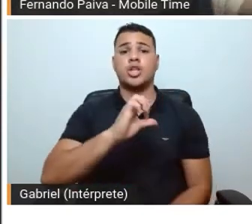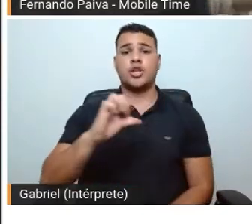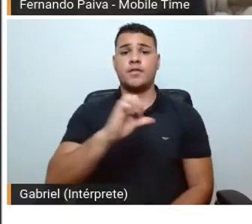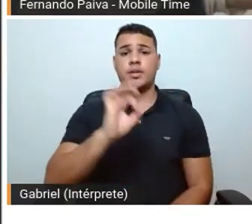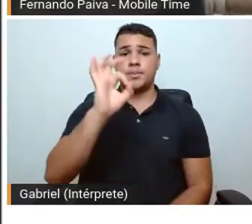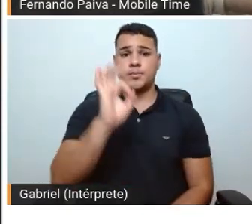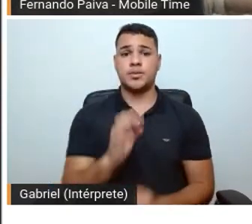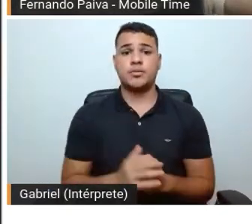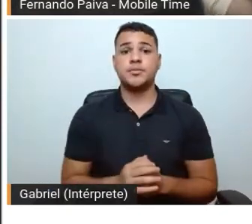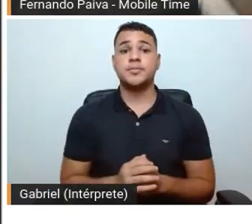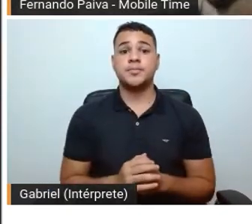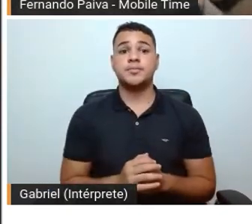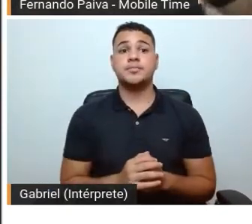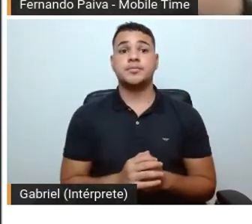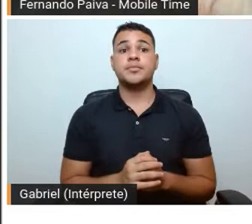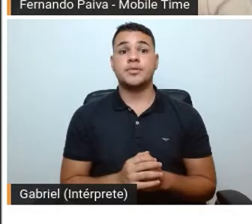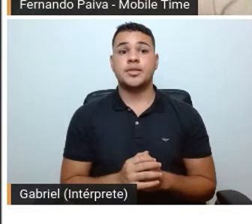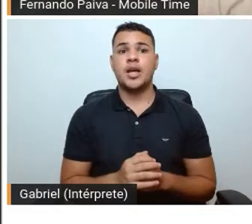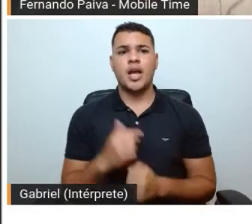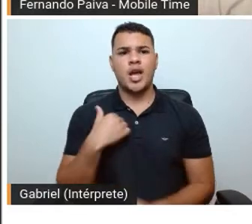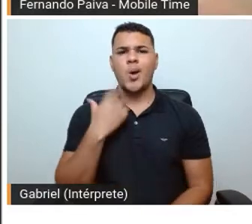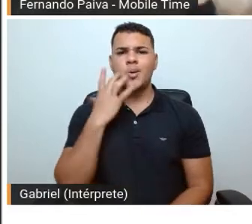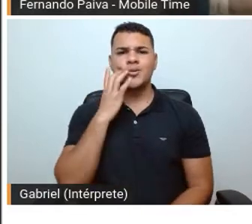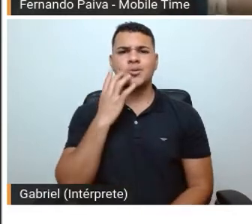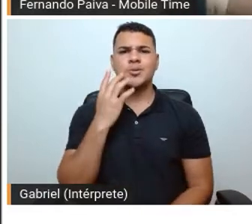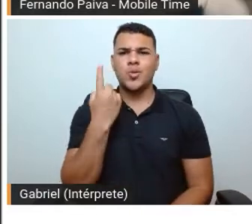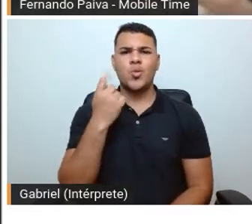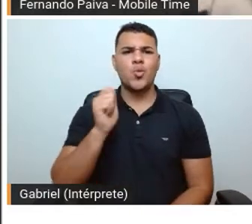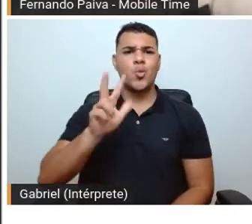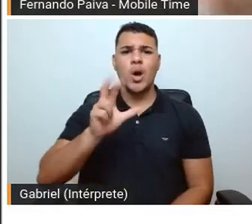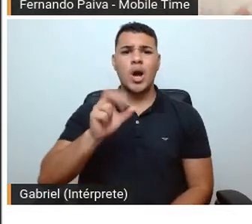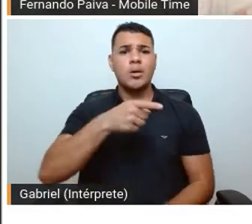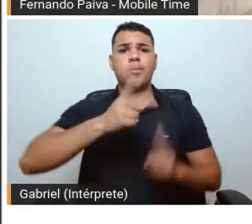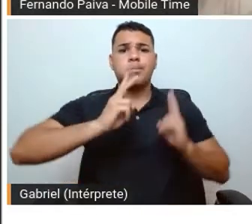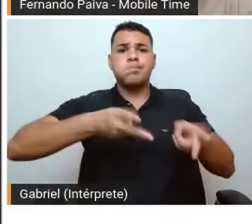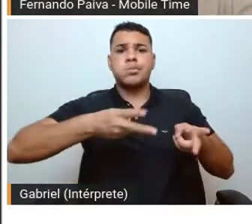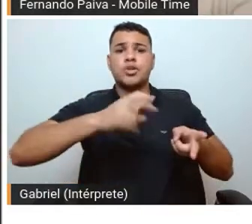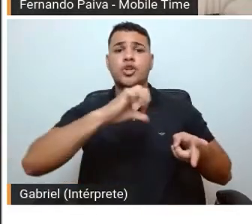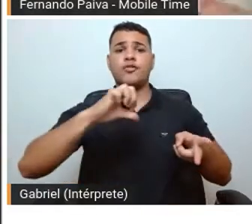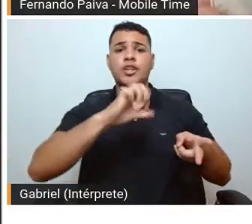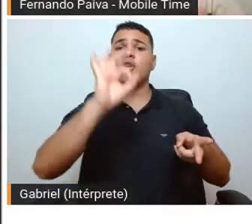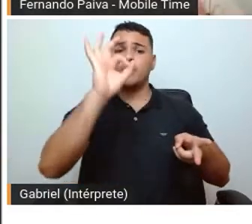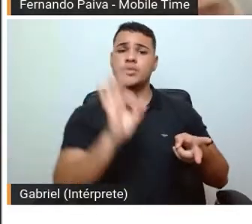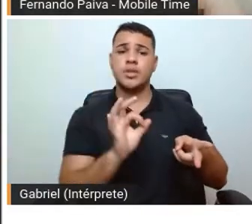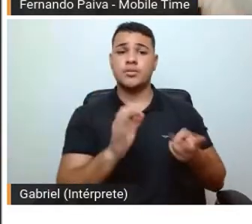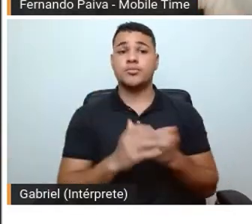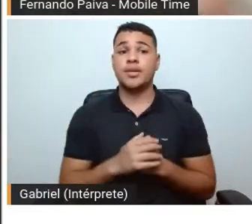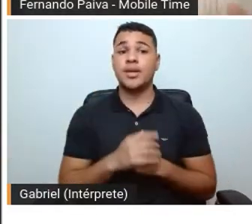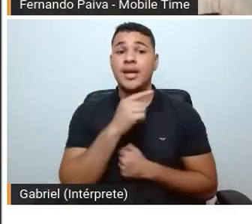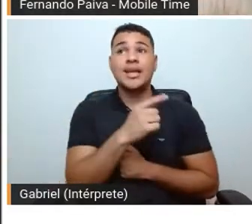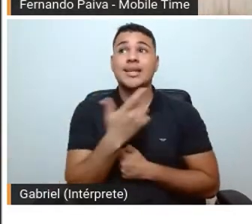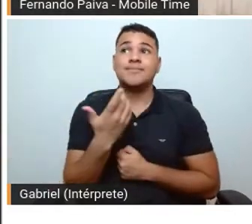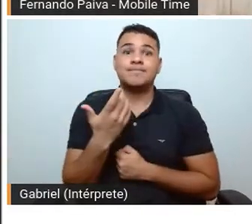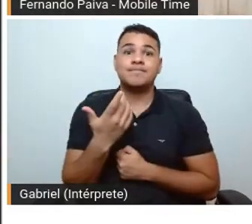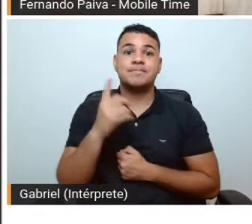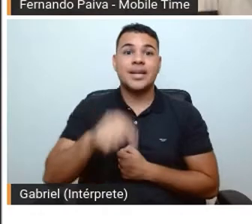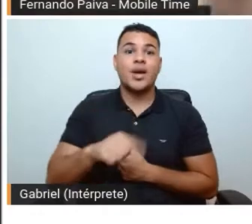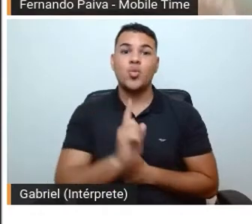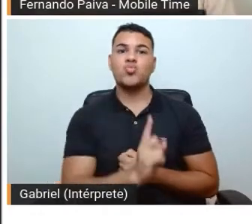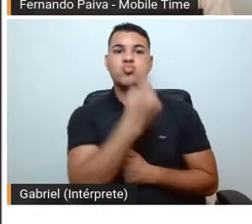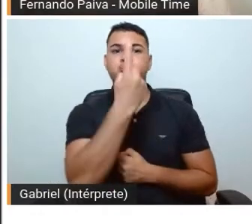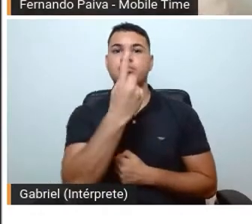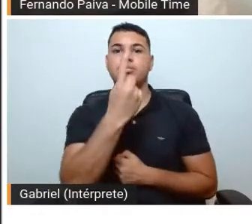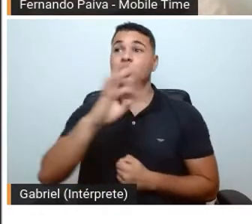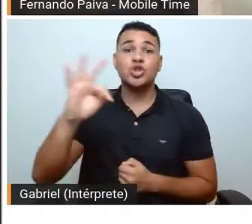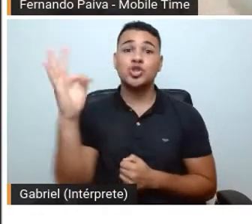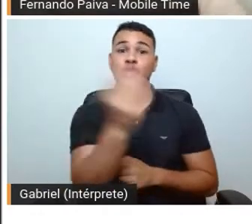foi subindo e usar acho que há mais de um ano que ele tá nesse patamar de noventa e nove porcento que ele é praticamente ele agônico no Brasil